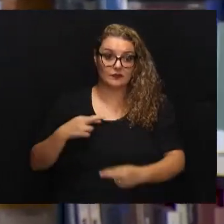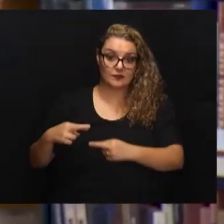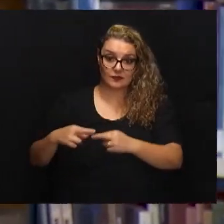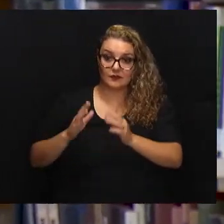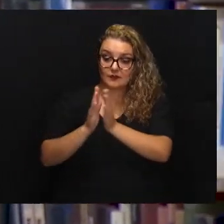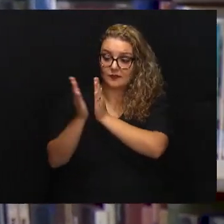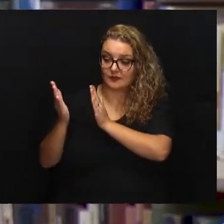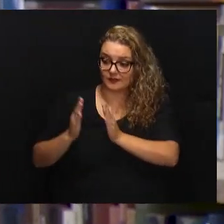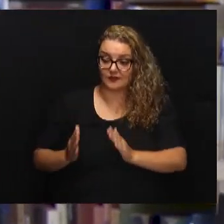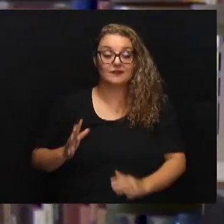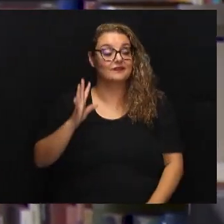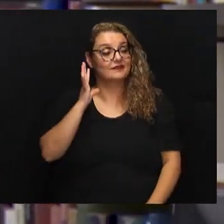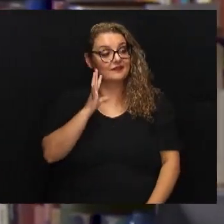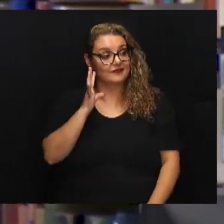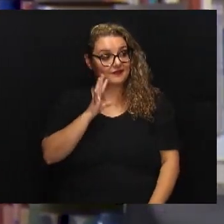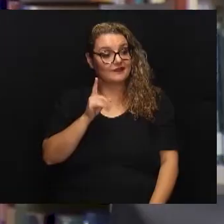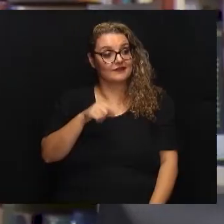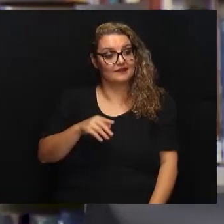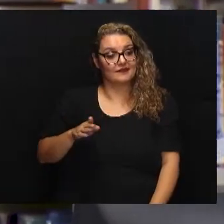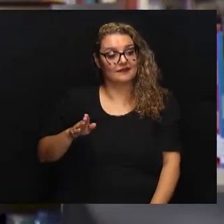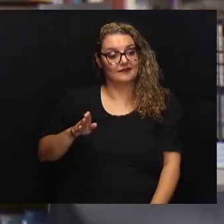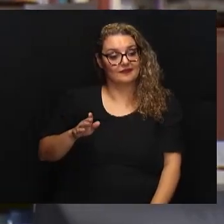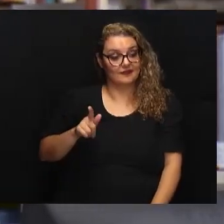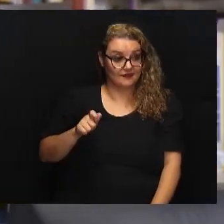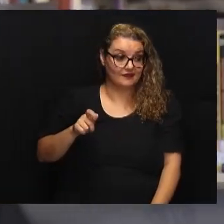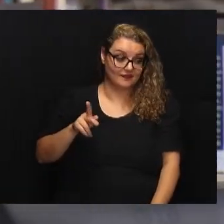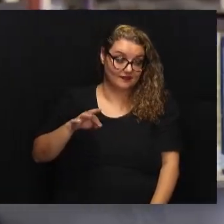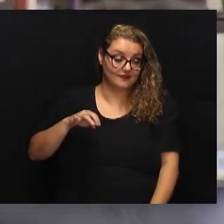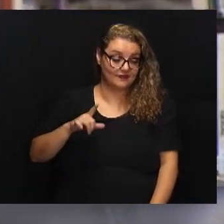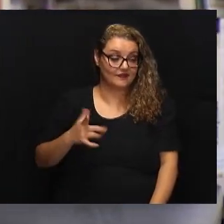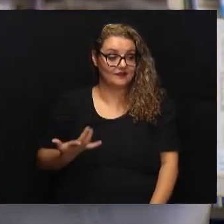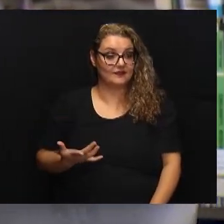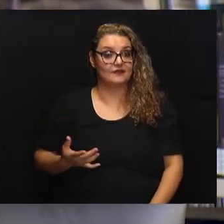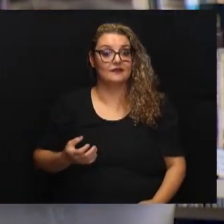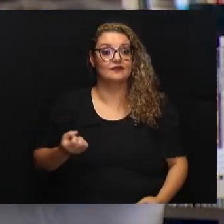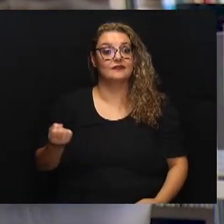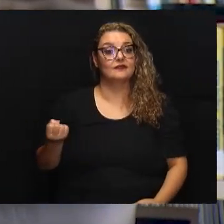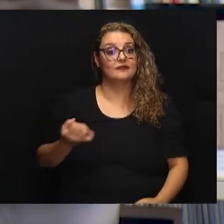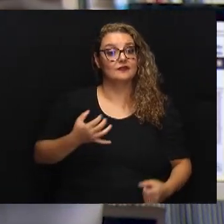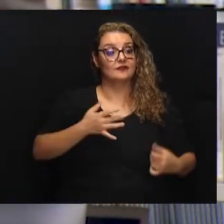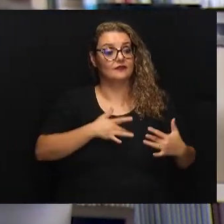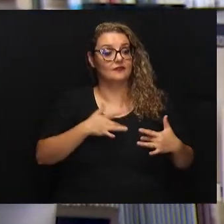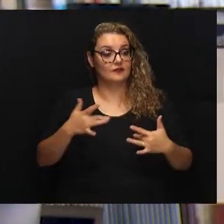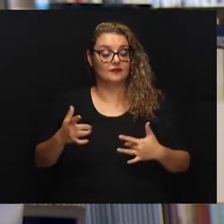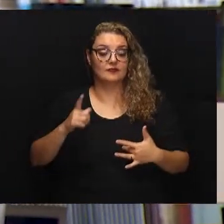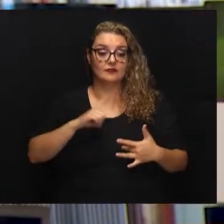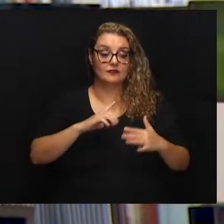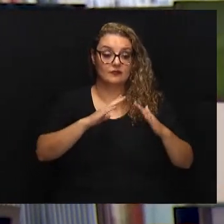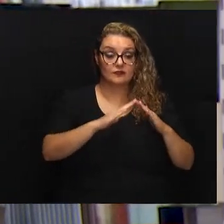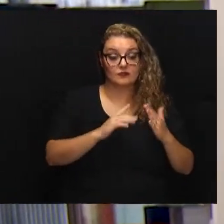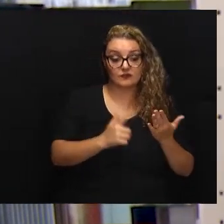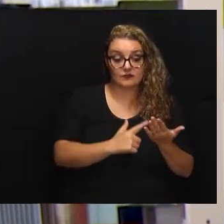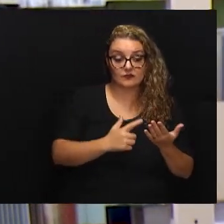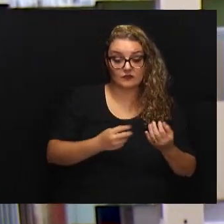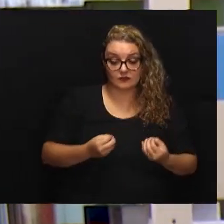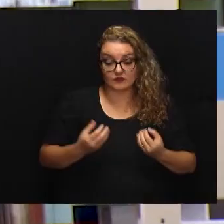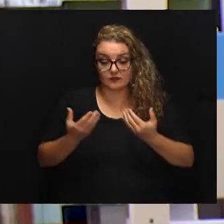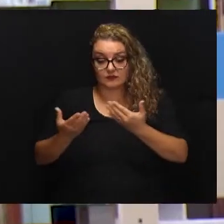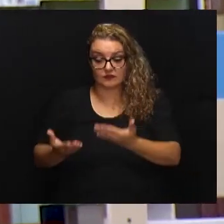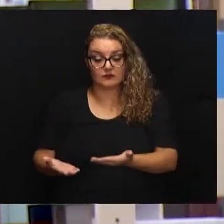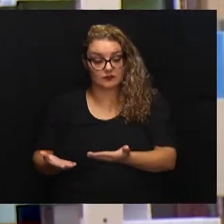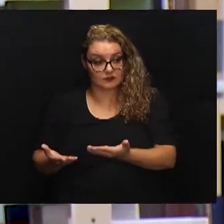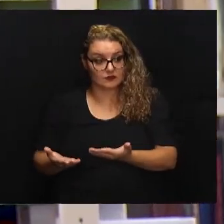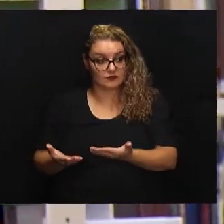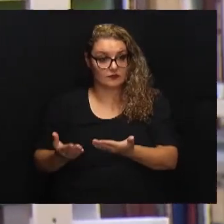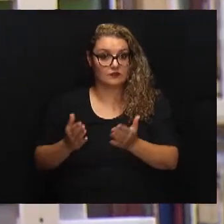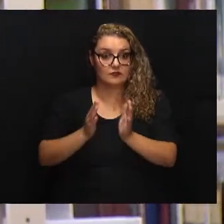de presente da nossa rede de bibliotecas. Muito bacana, né, Gabriel? E quanto à doação de livros? Eu tenho um livro em